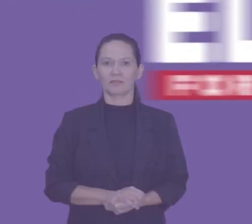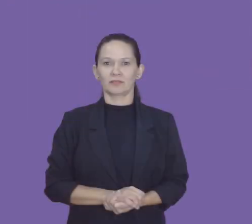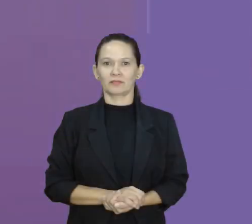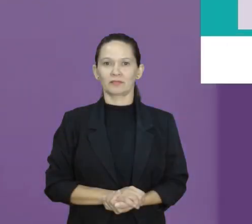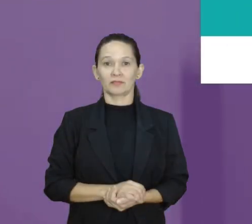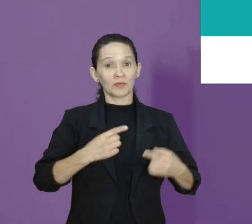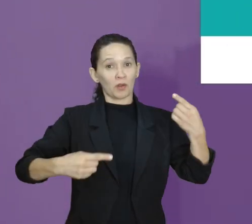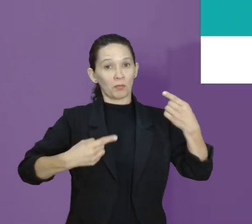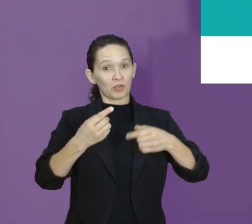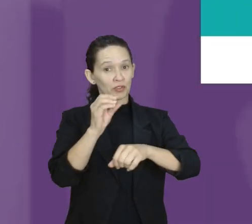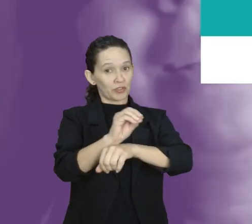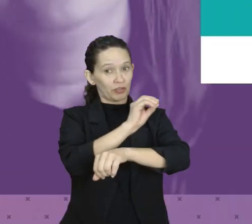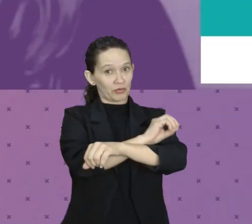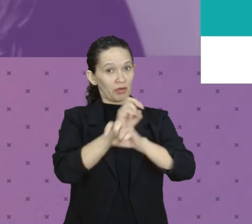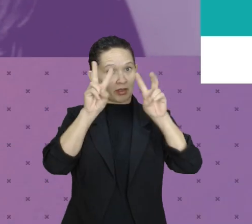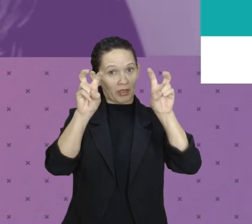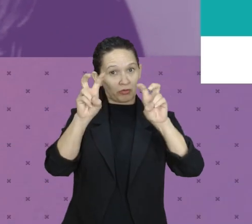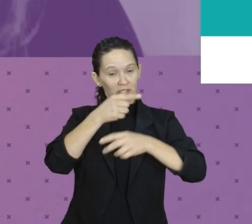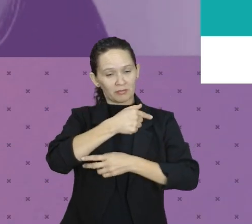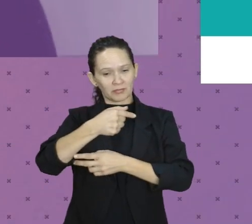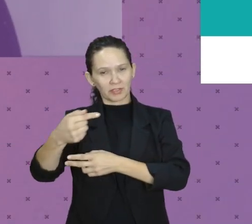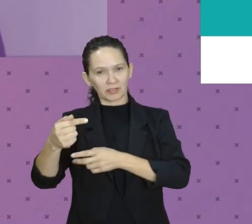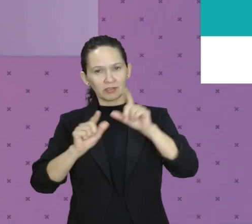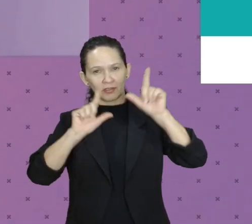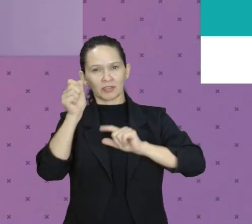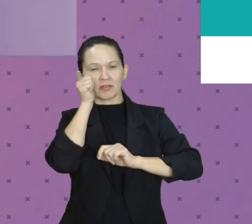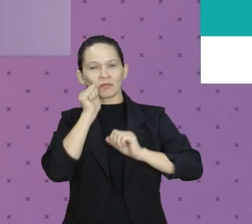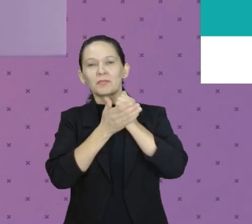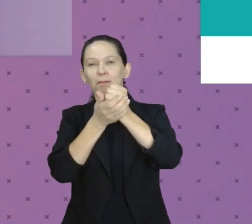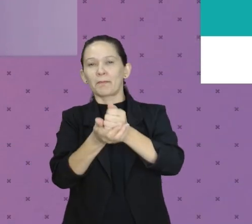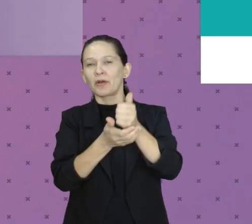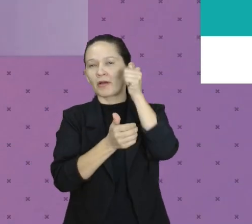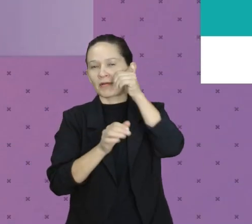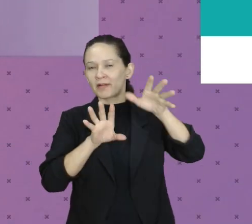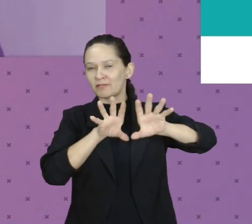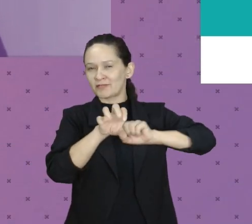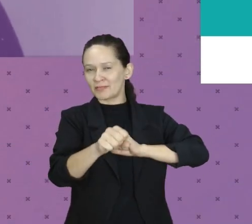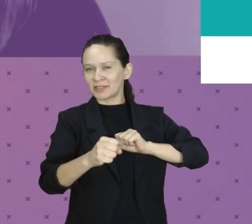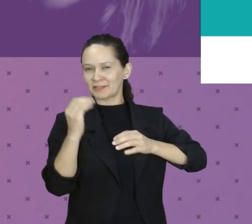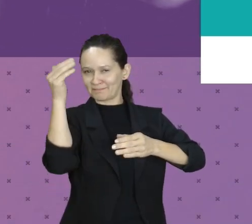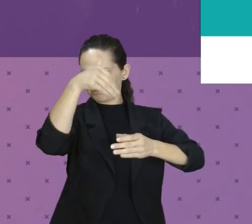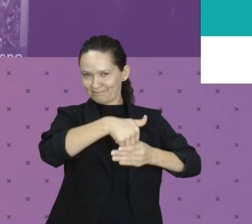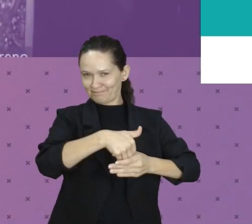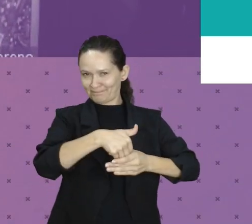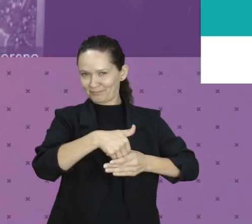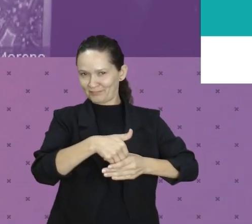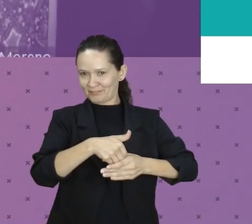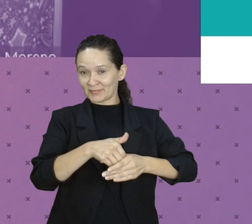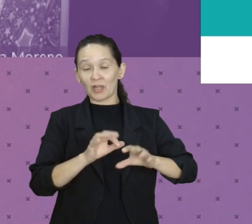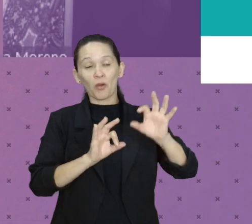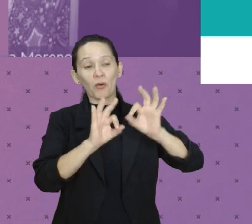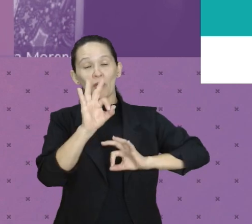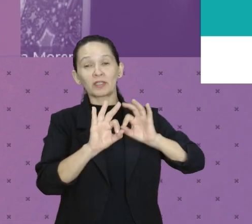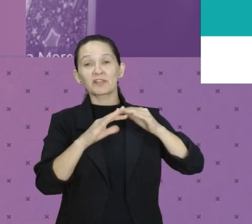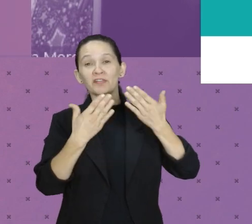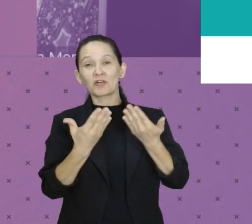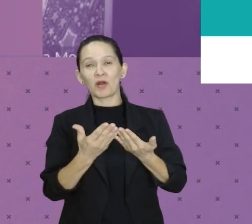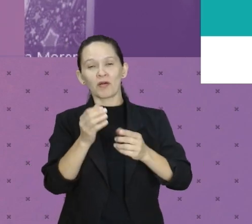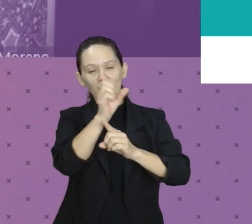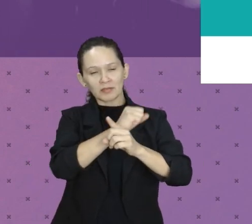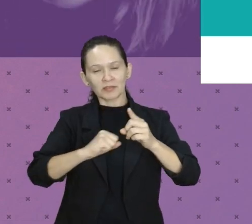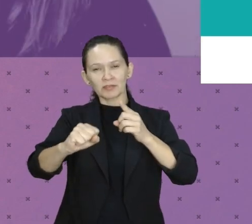Políticas de cuidado é o tema desta semana no TV Elas por Elas Formação Eleições. E quem preparou as aulas foi a